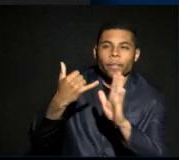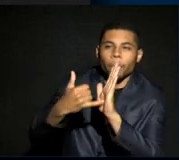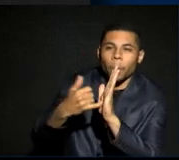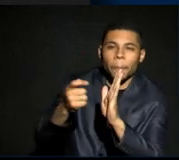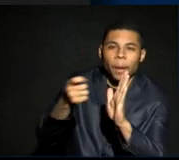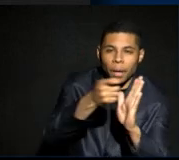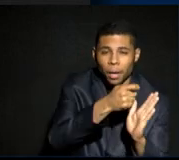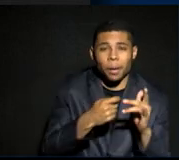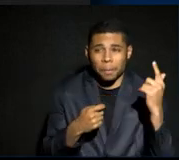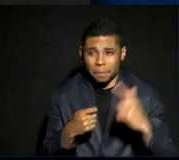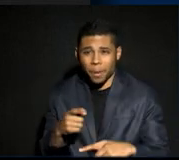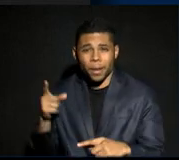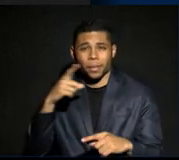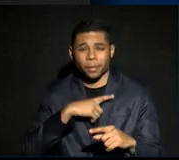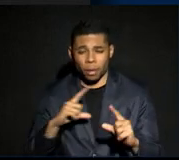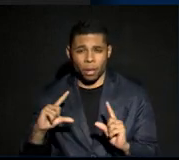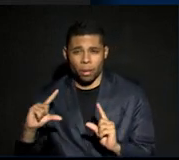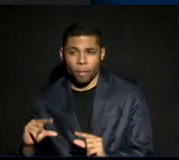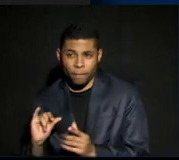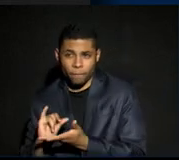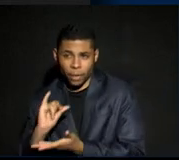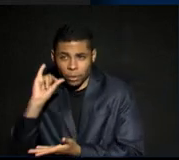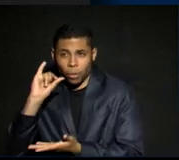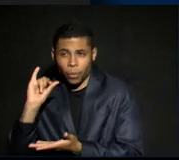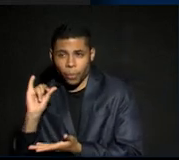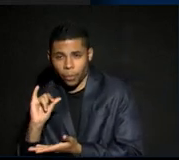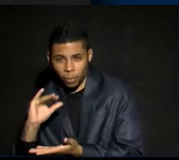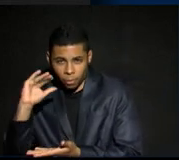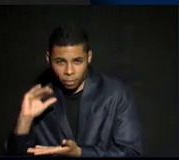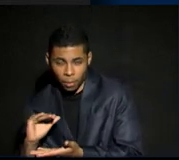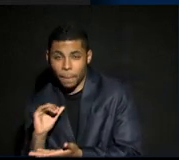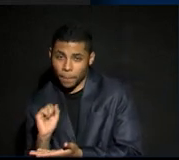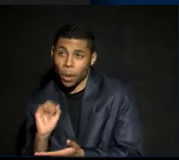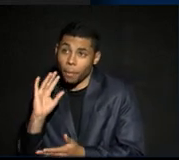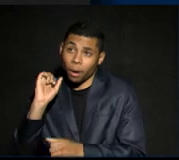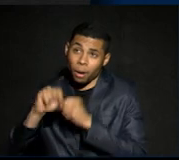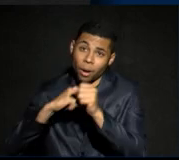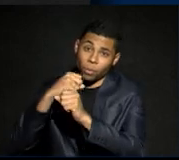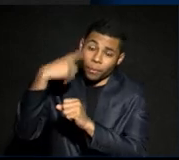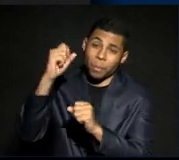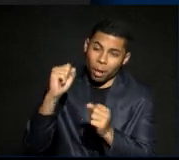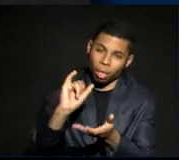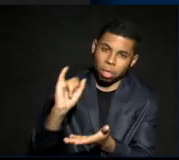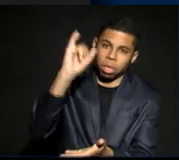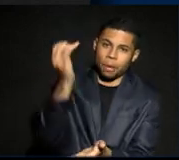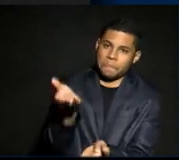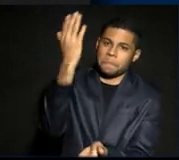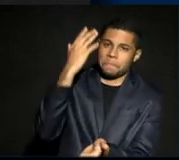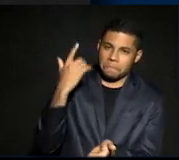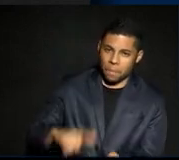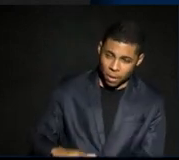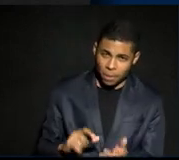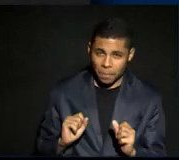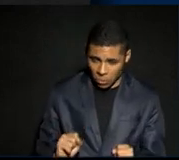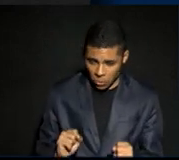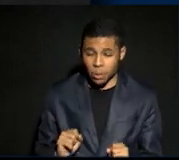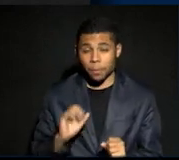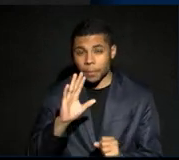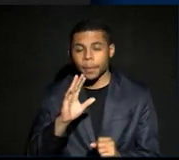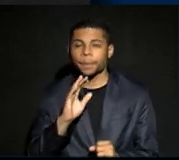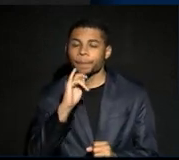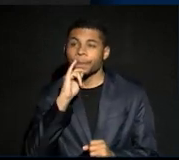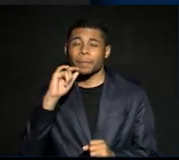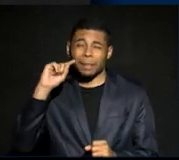que reduziram a inflação esse ano, mas podem elevar a inflação do ano que vem. E aí essa projeção, lá no primeiro tri